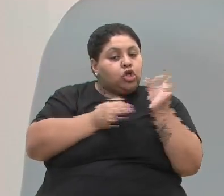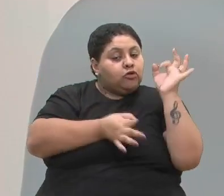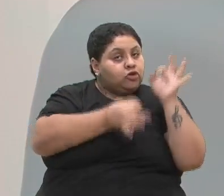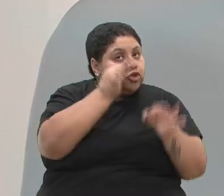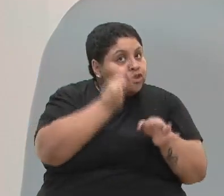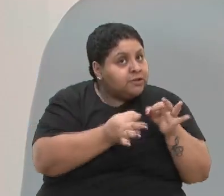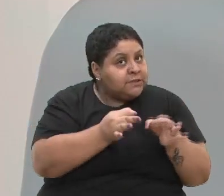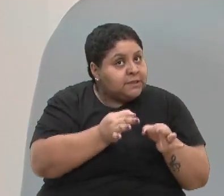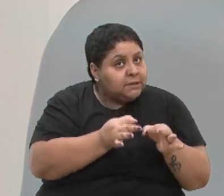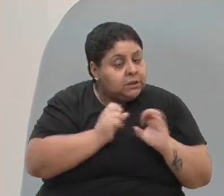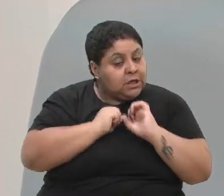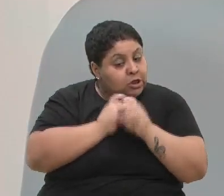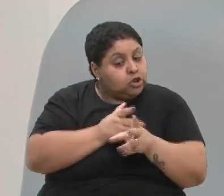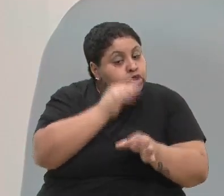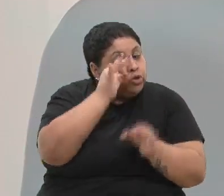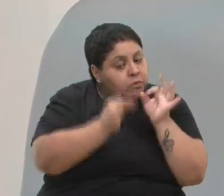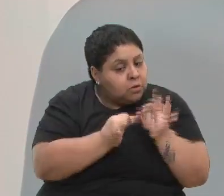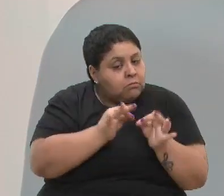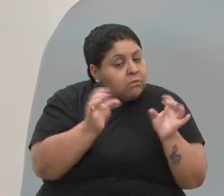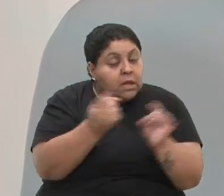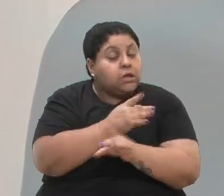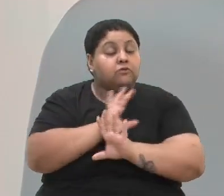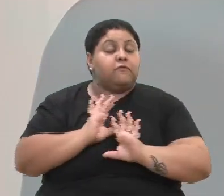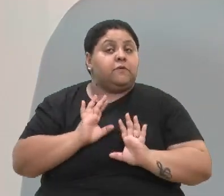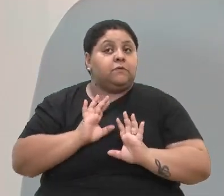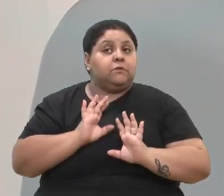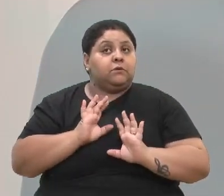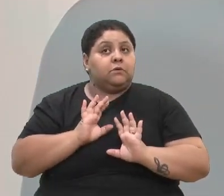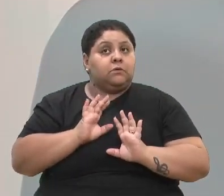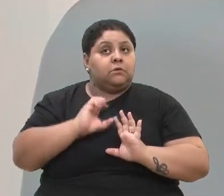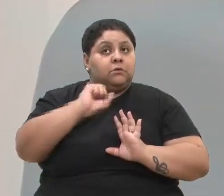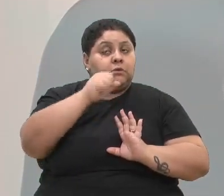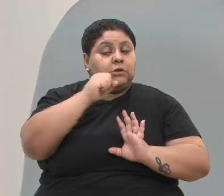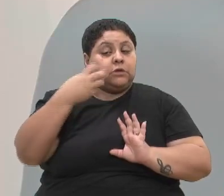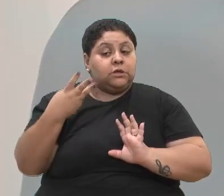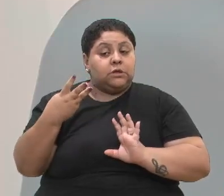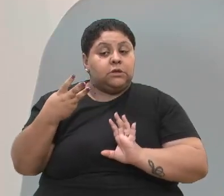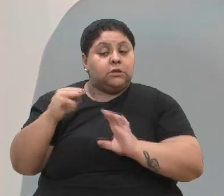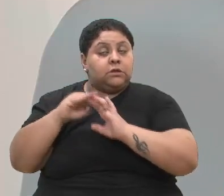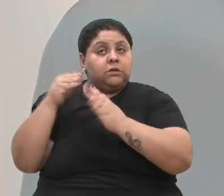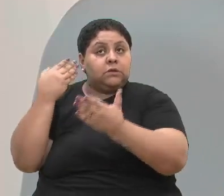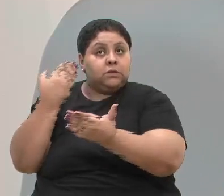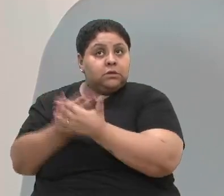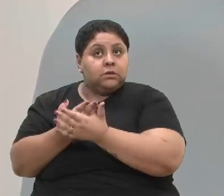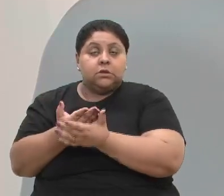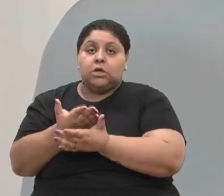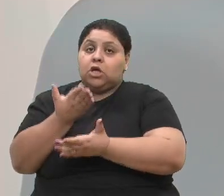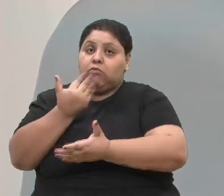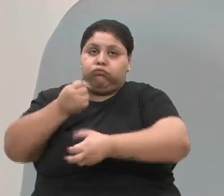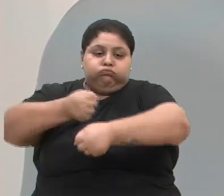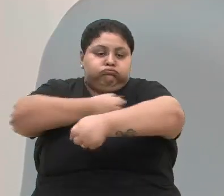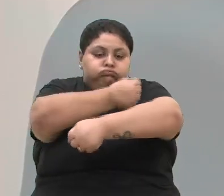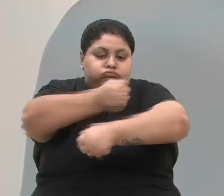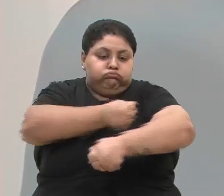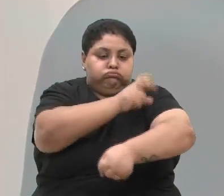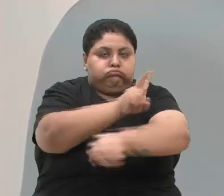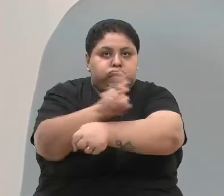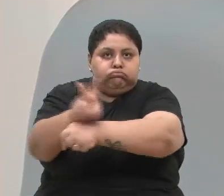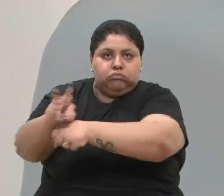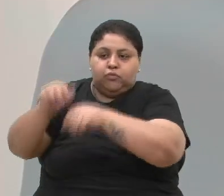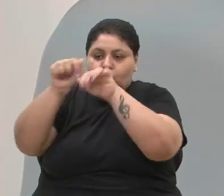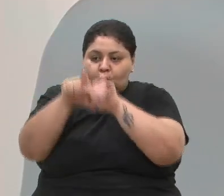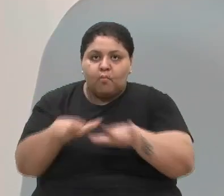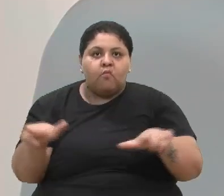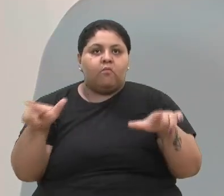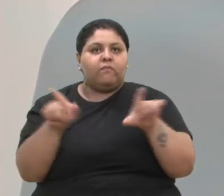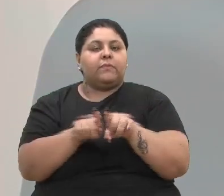judiciais e que foi resolvido nas 83 escolas, né? Merendeiras, a zeladoria, a limpeza